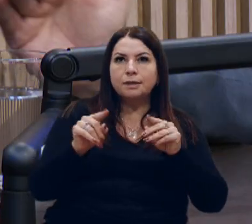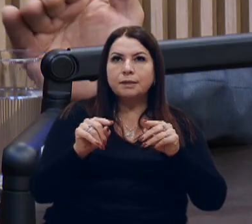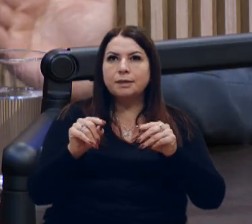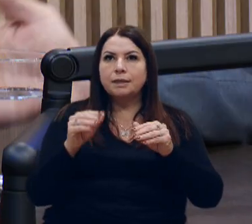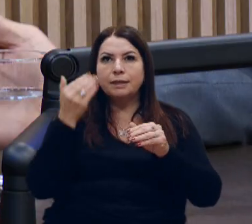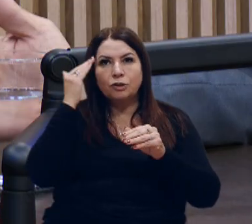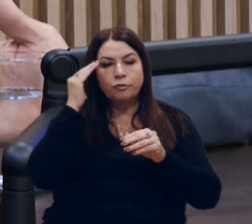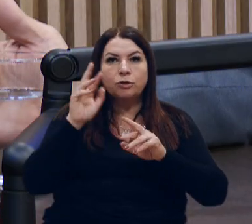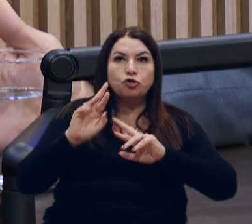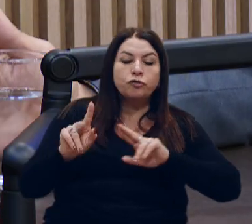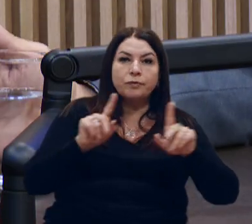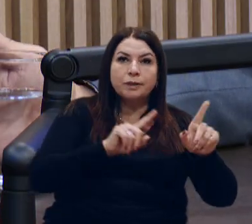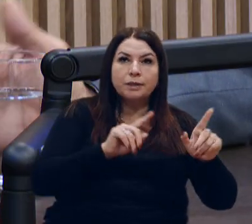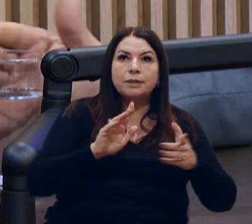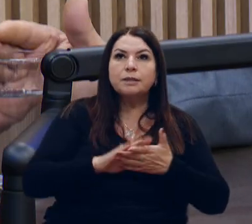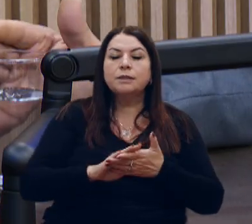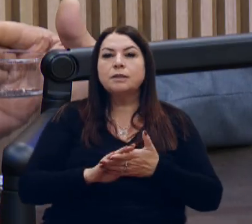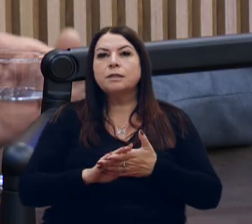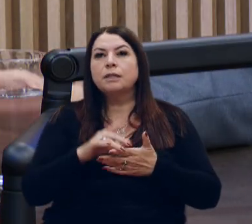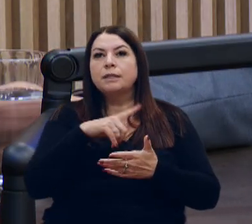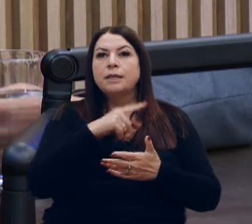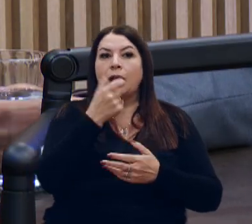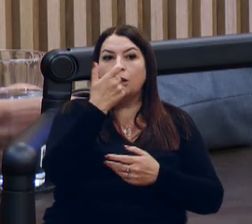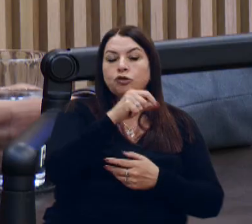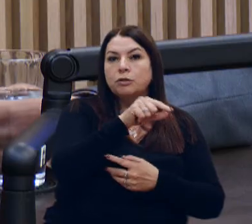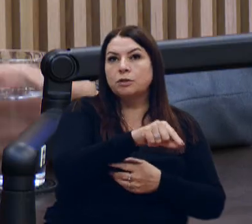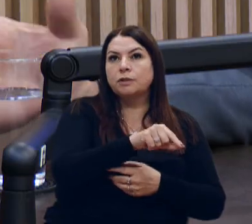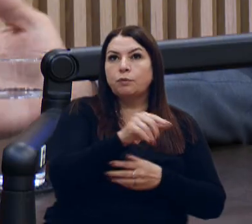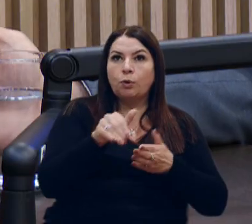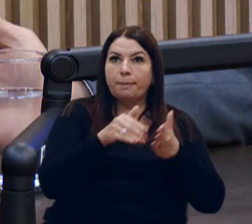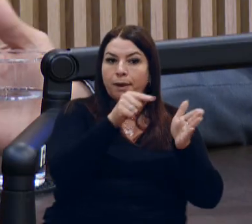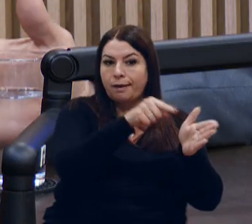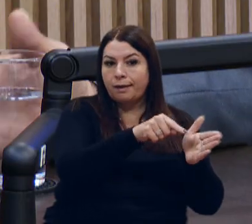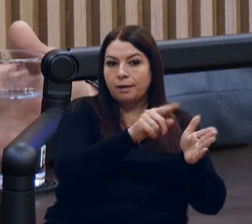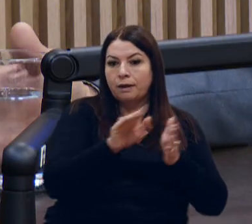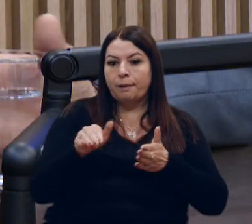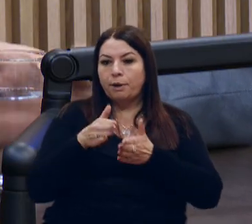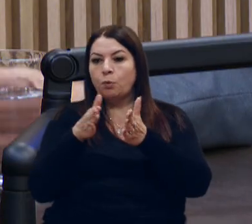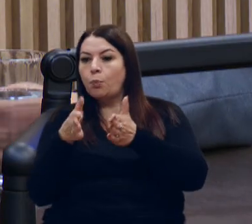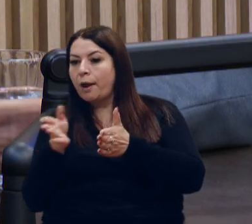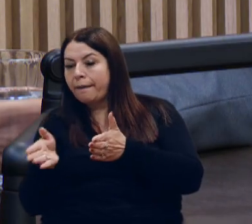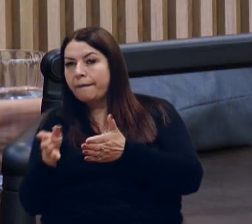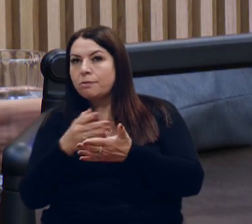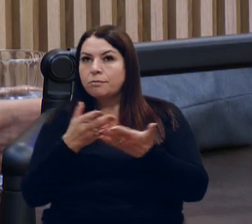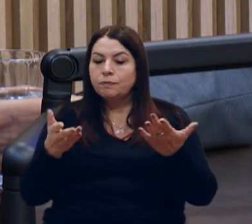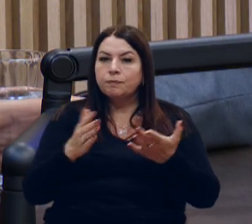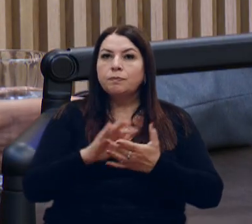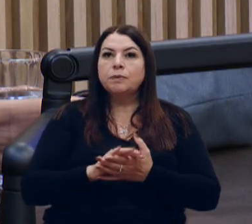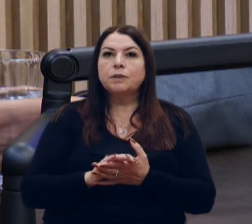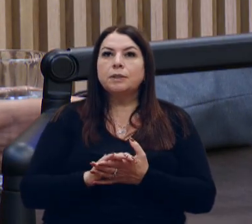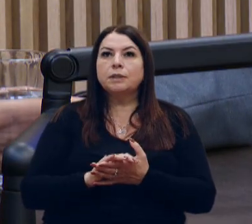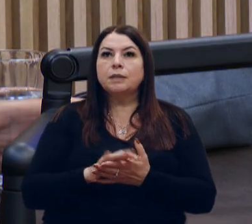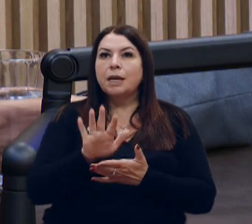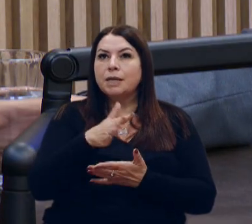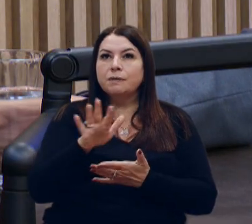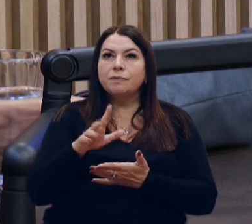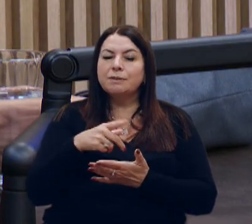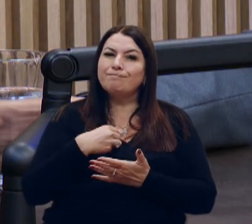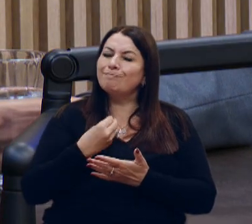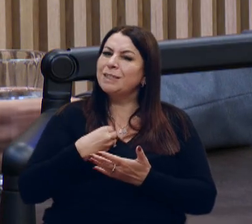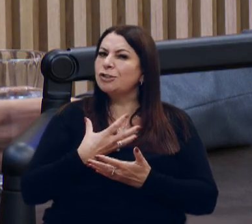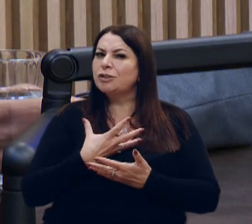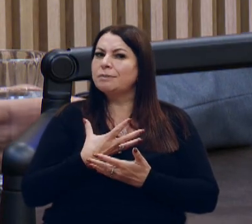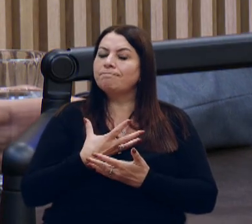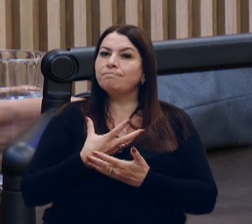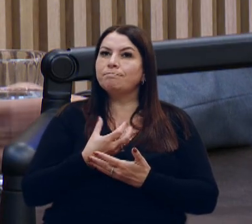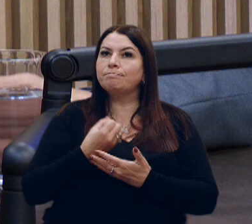entendimentos diferenciados, onde alguns achavam que o caminho a seguir era o caminho a seguir era outro, e muitas vezes eu não me senti muito